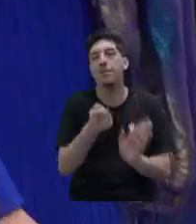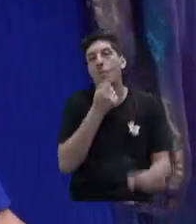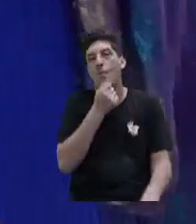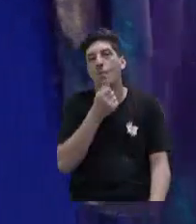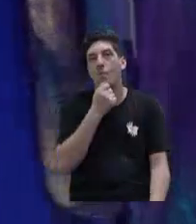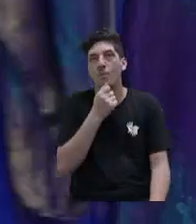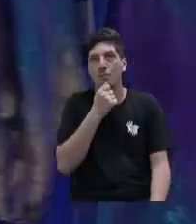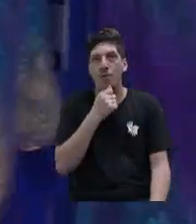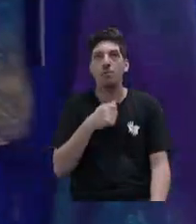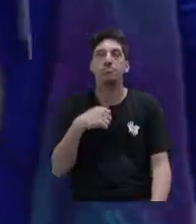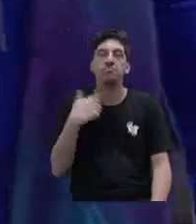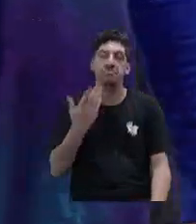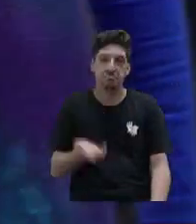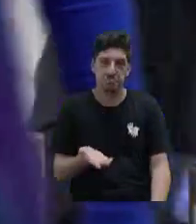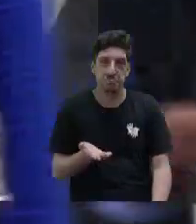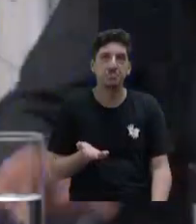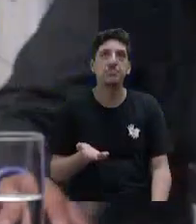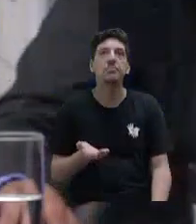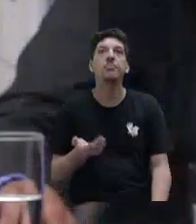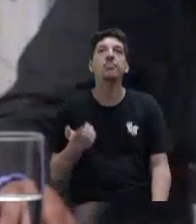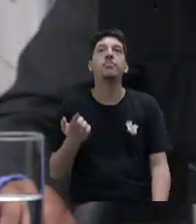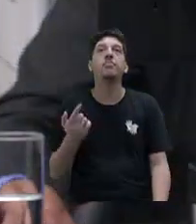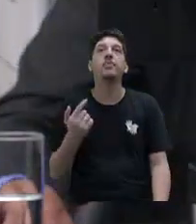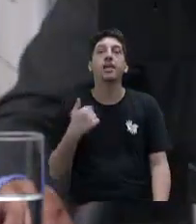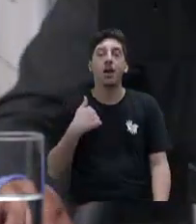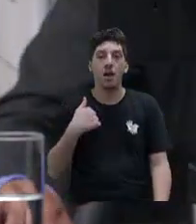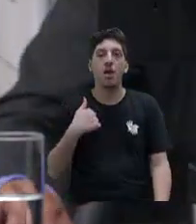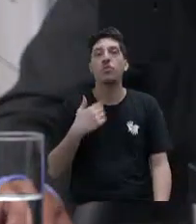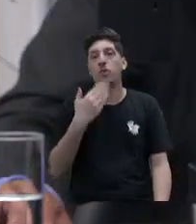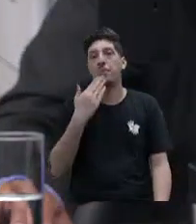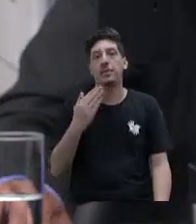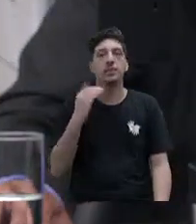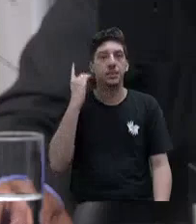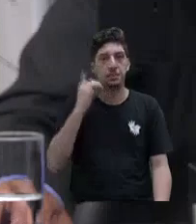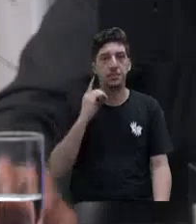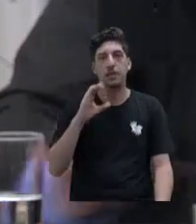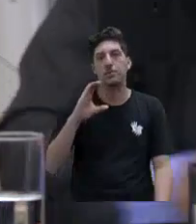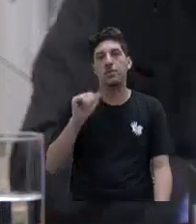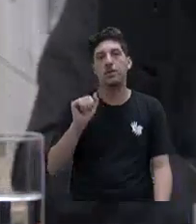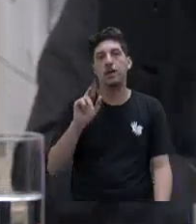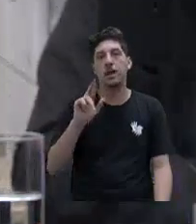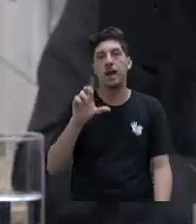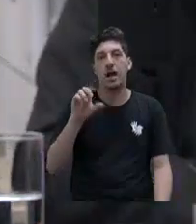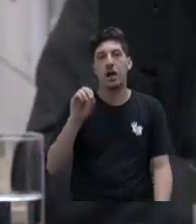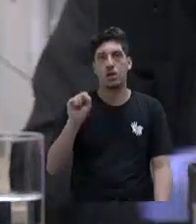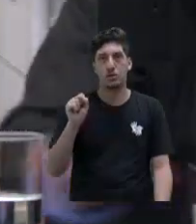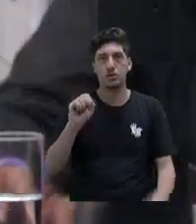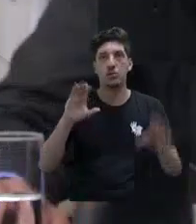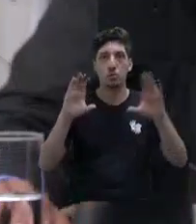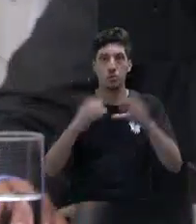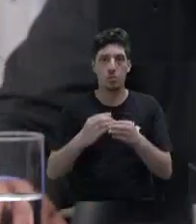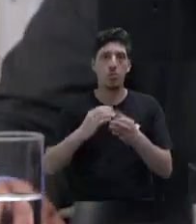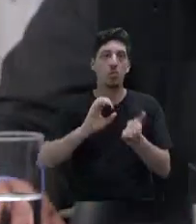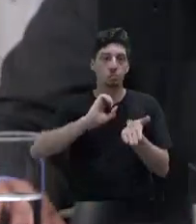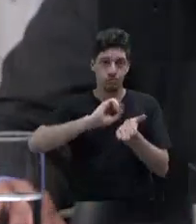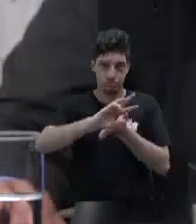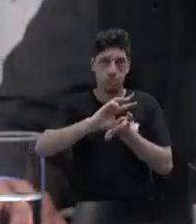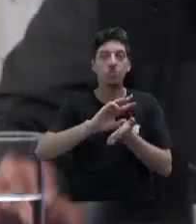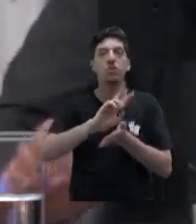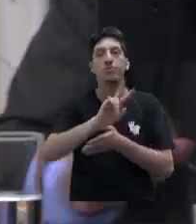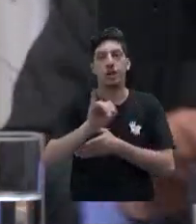Leônidas. E vou colocar, deputado Carlos Henrique, no nosso grupo de deputados, para